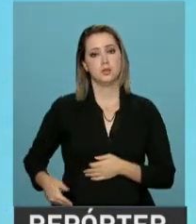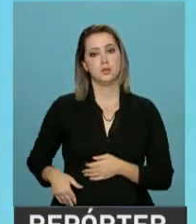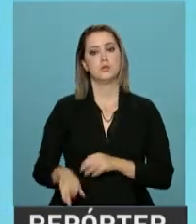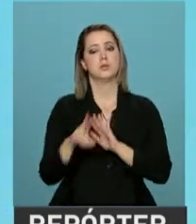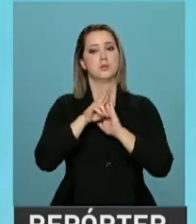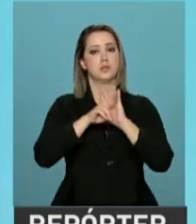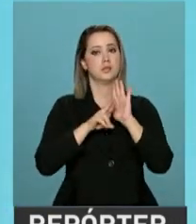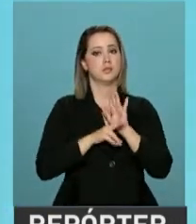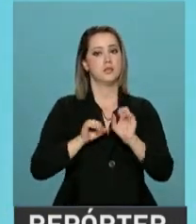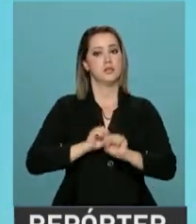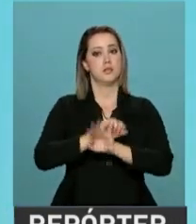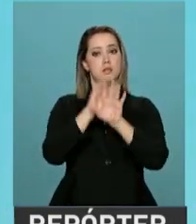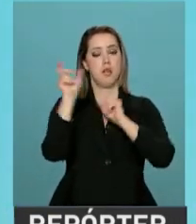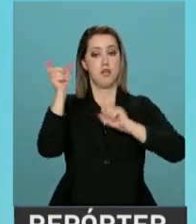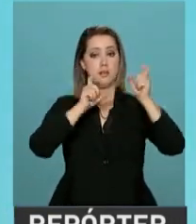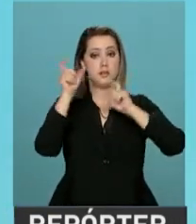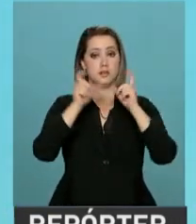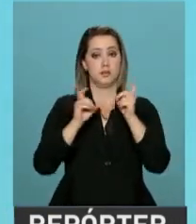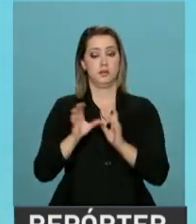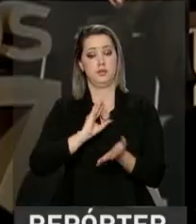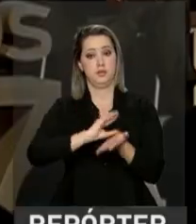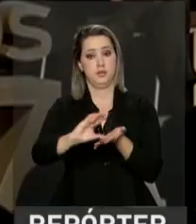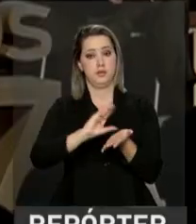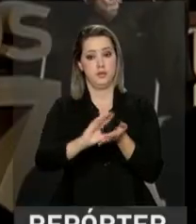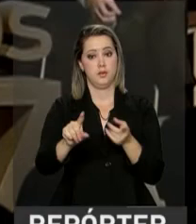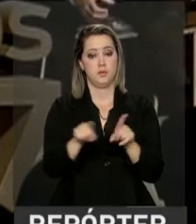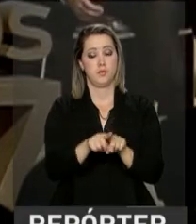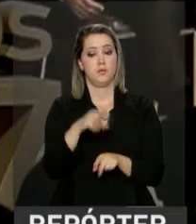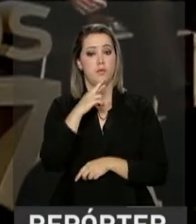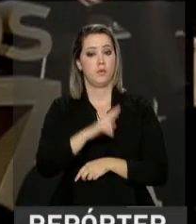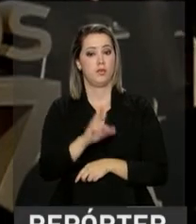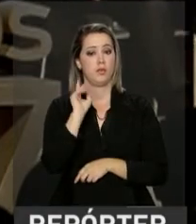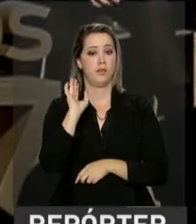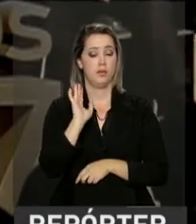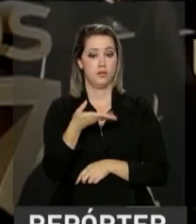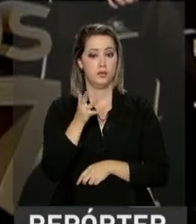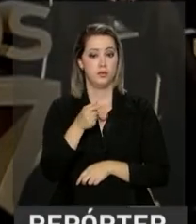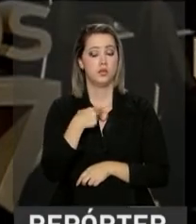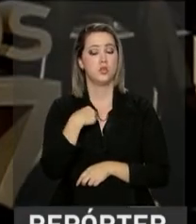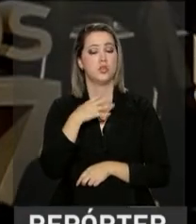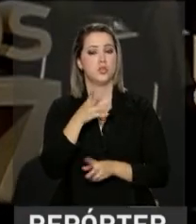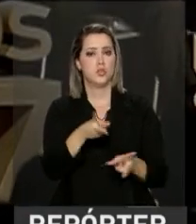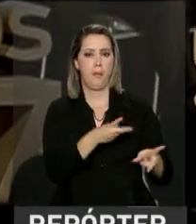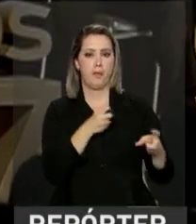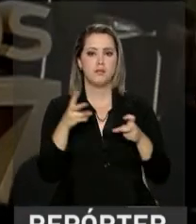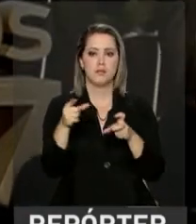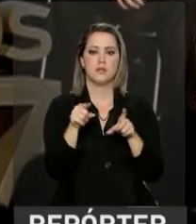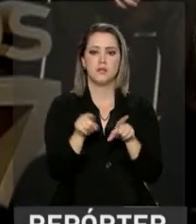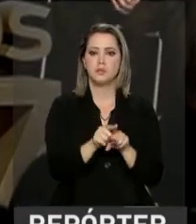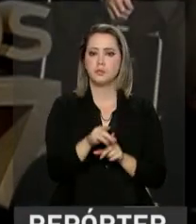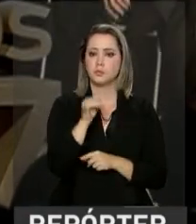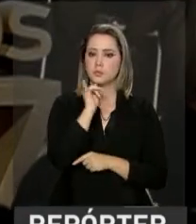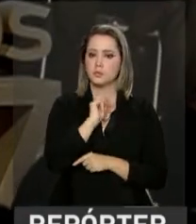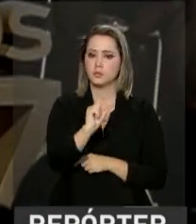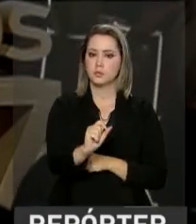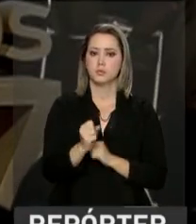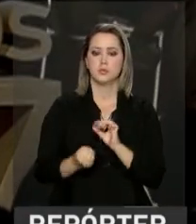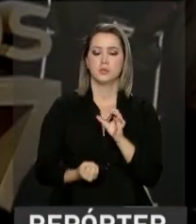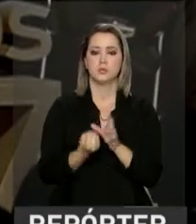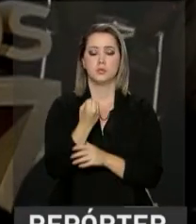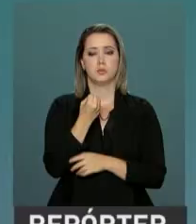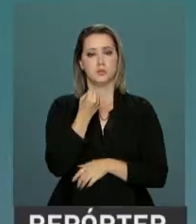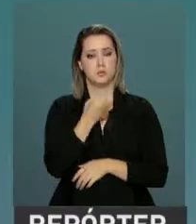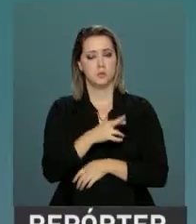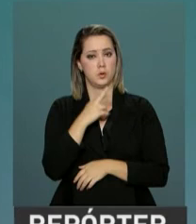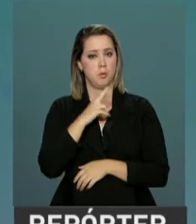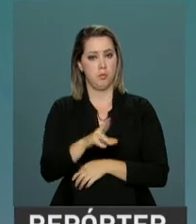regras claras e atrativas para os investidores, os resultados já têm sido percebidos, como nos bem-sucedidos